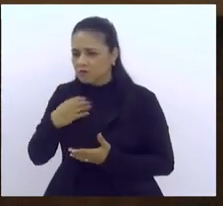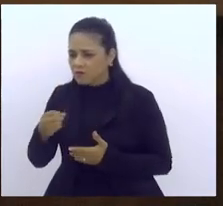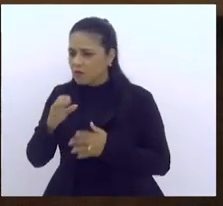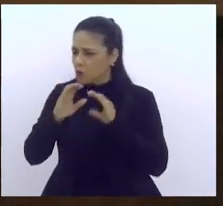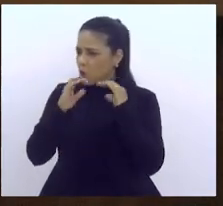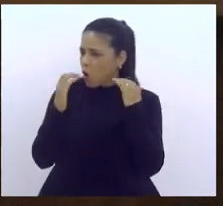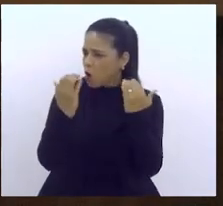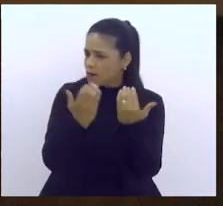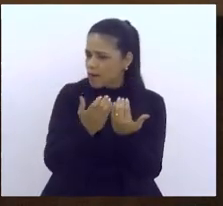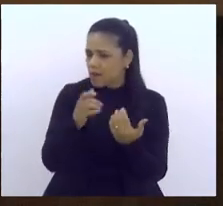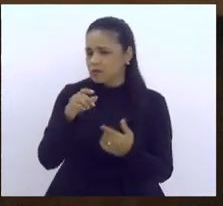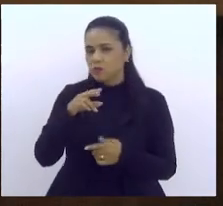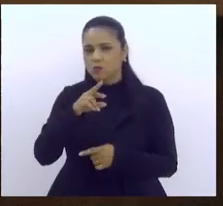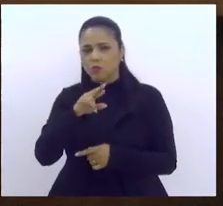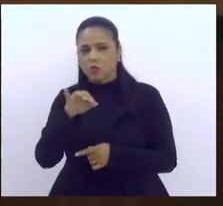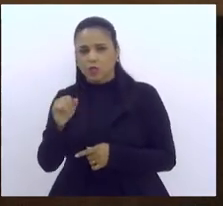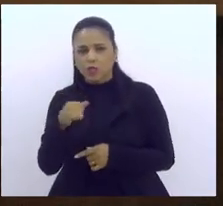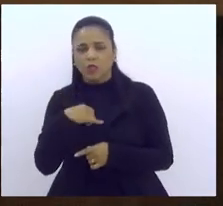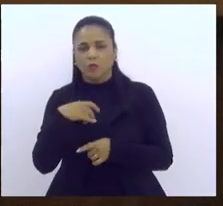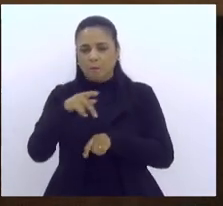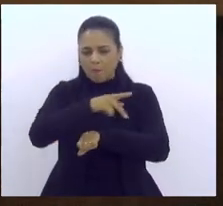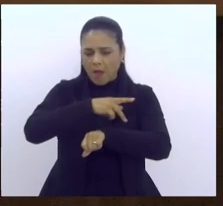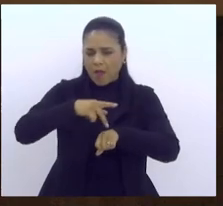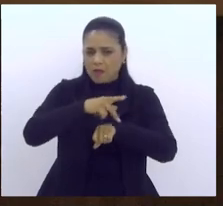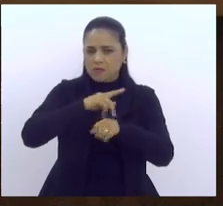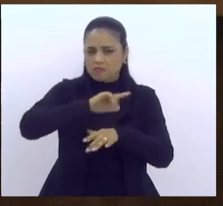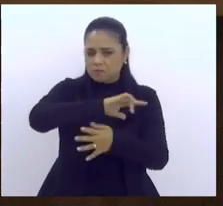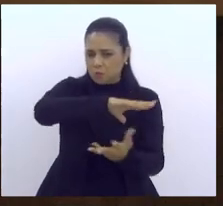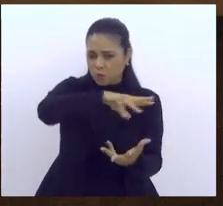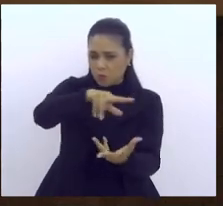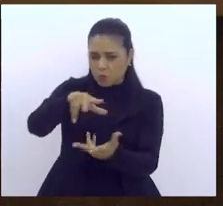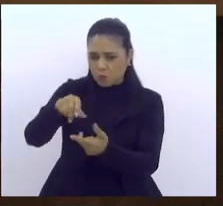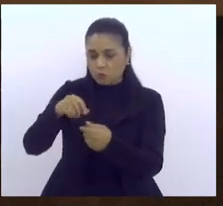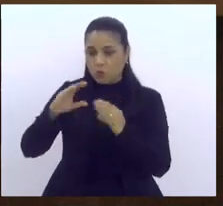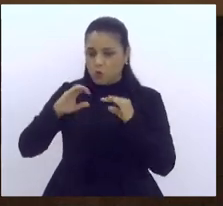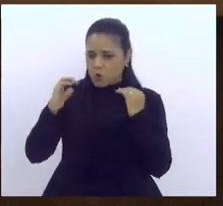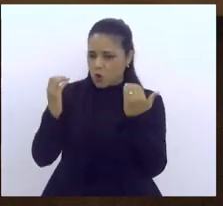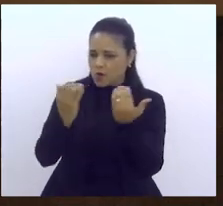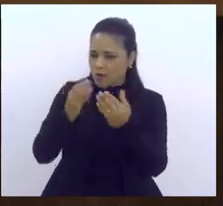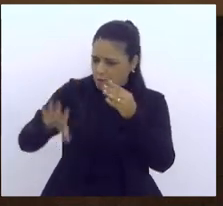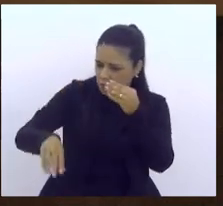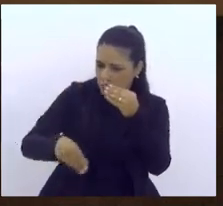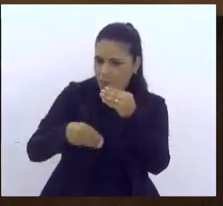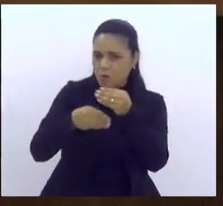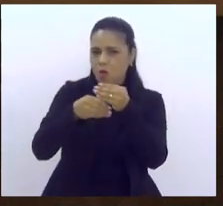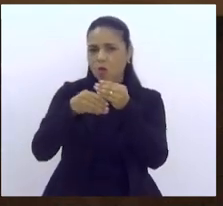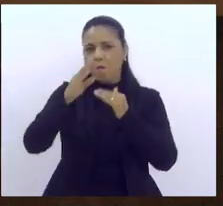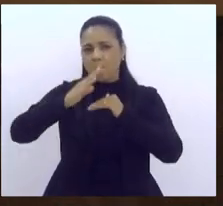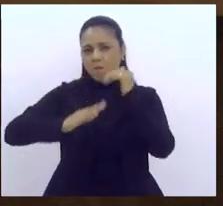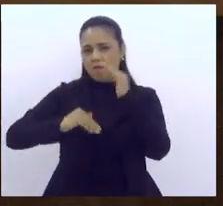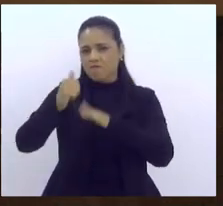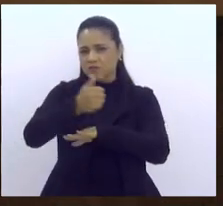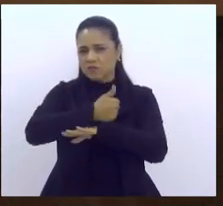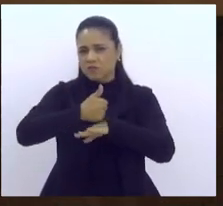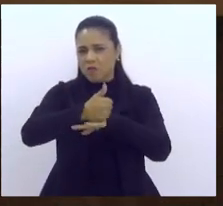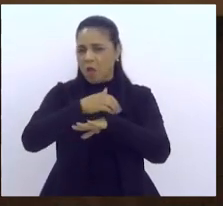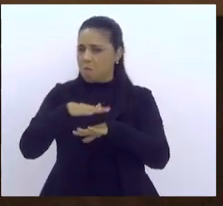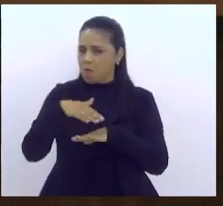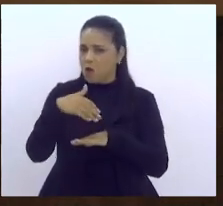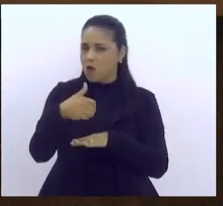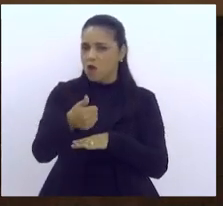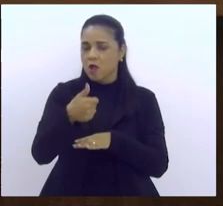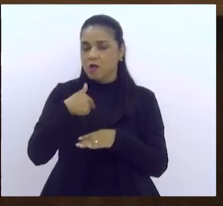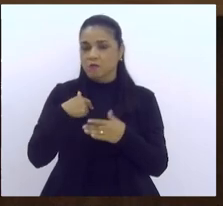Rio de Janeiro, um congresso internacional, um congresso que vai agregar na minha vida como profissional médico. Chega aqui para